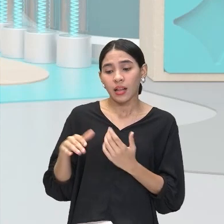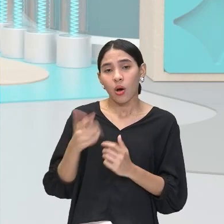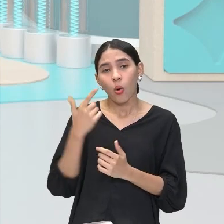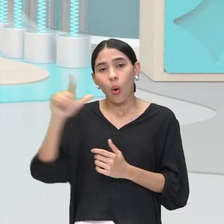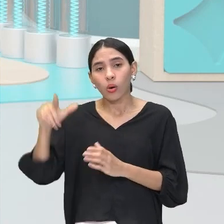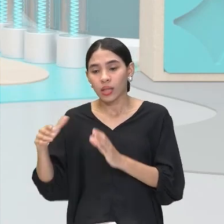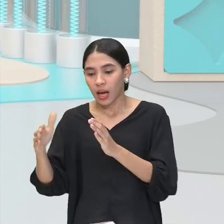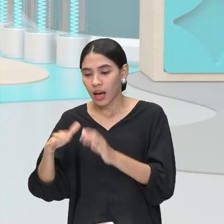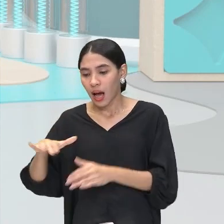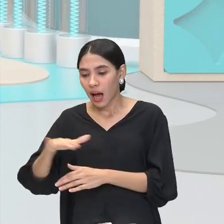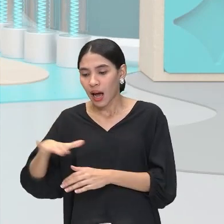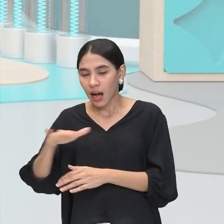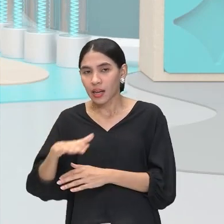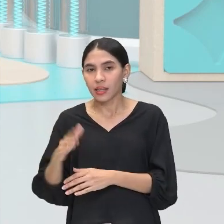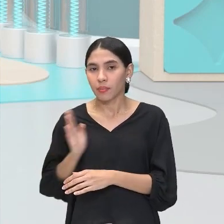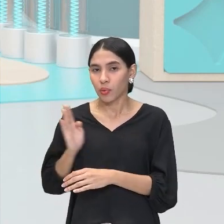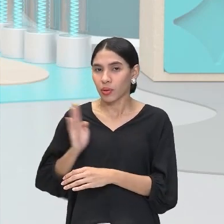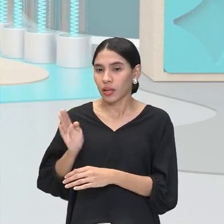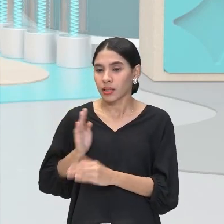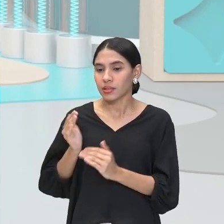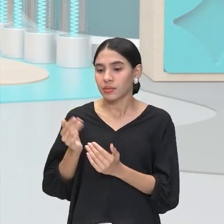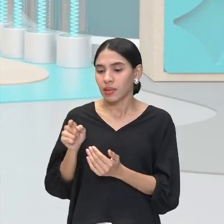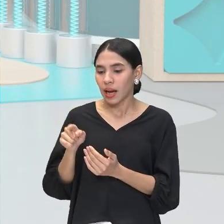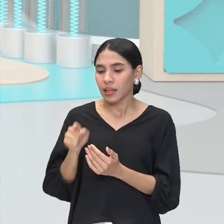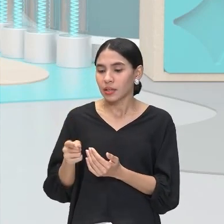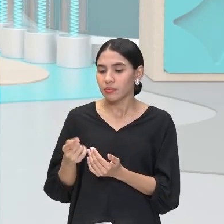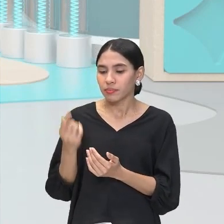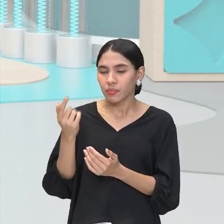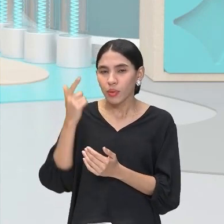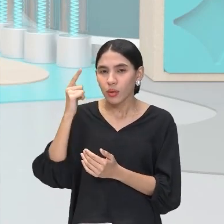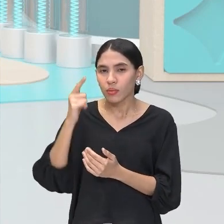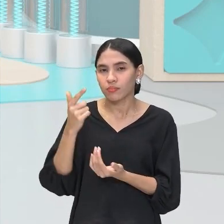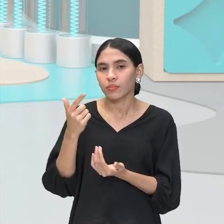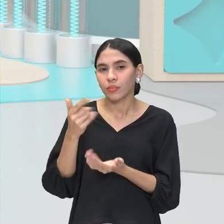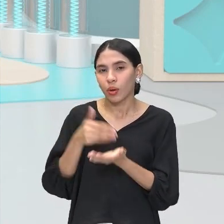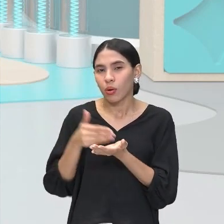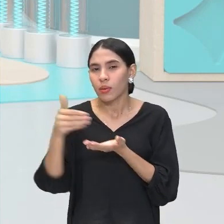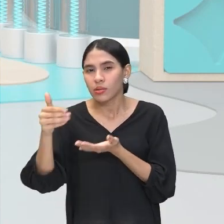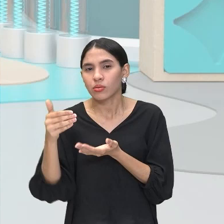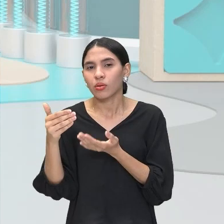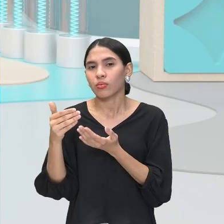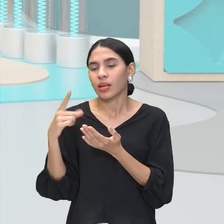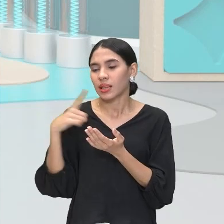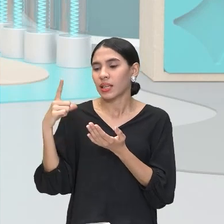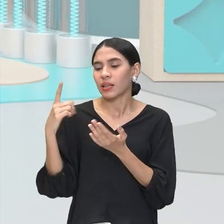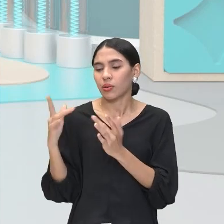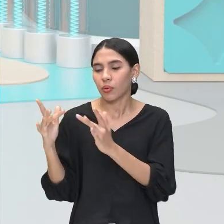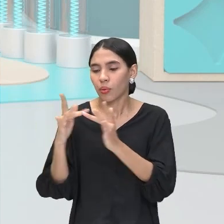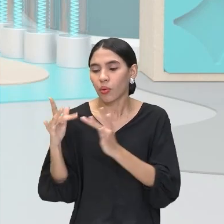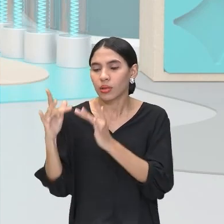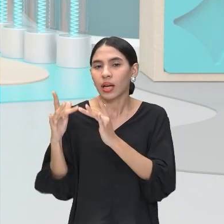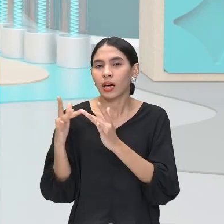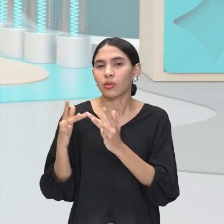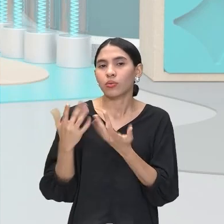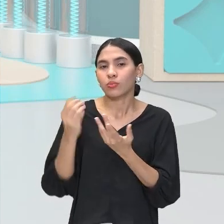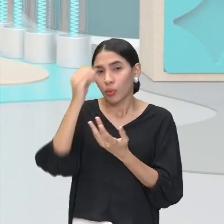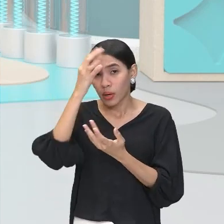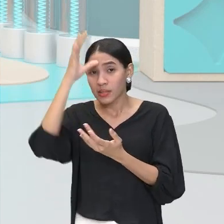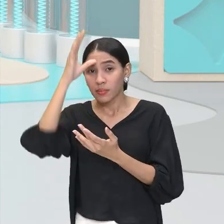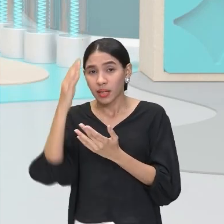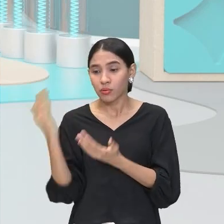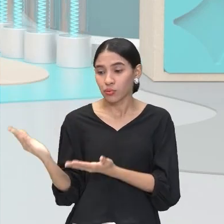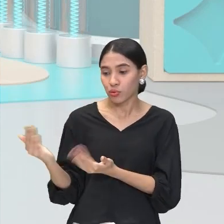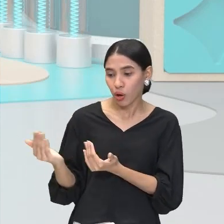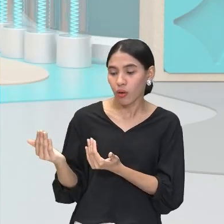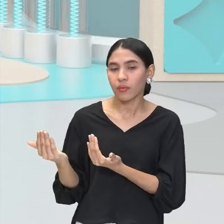a noção de adolescência começou a surgir, começou a nascer, né? E ao longo do tempo foi se